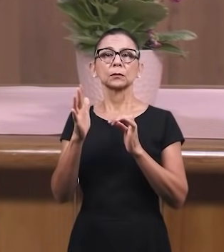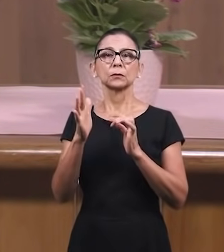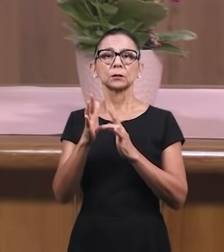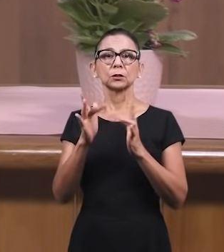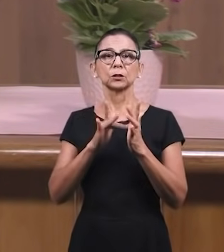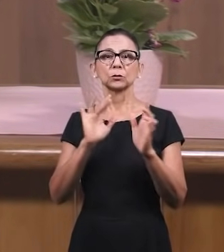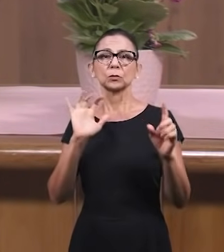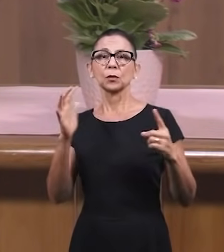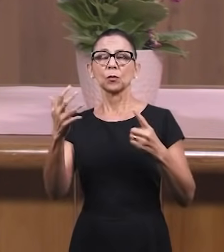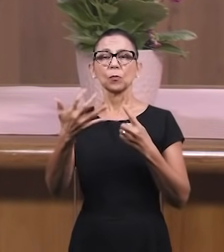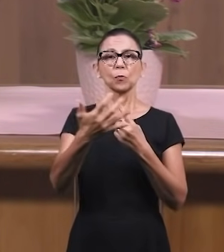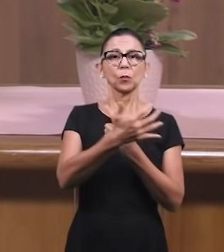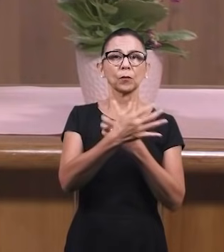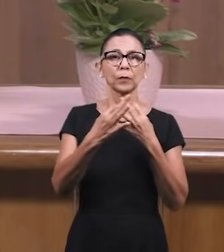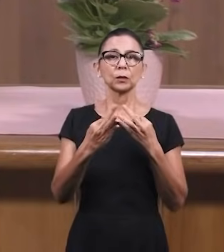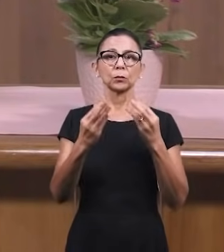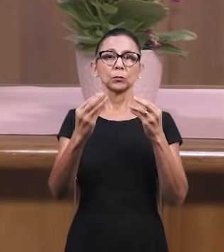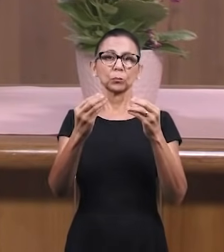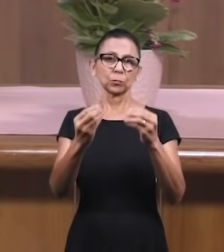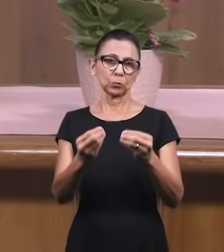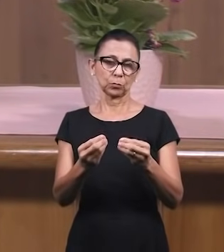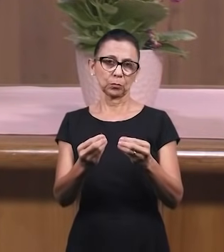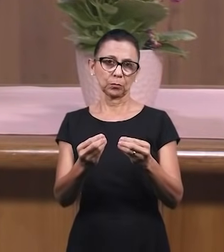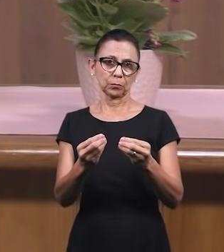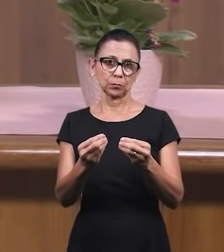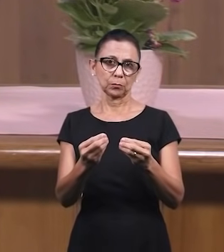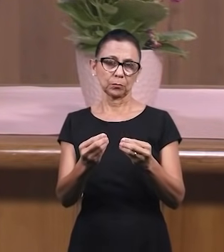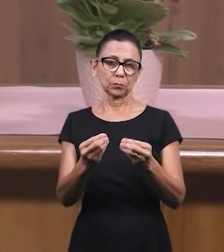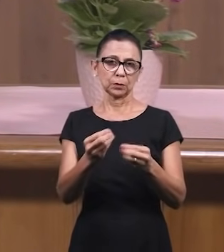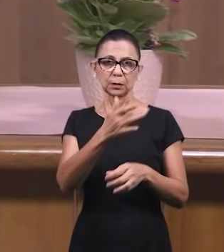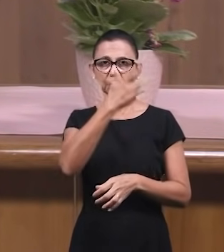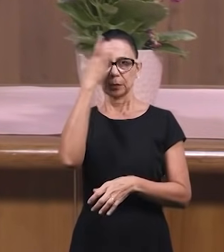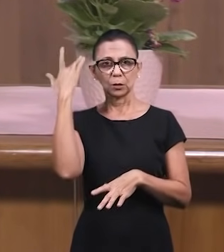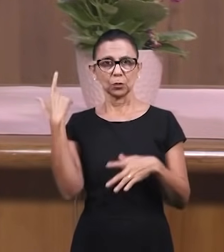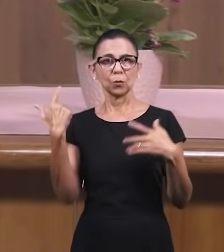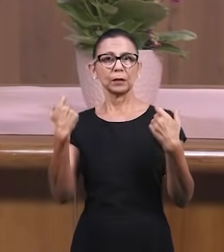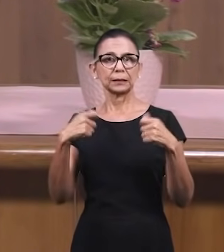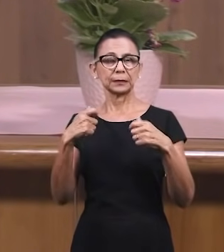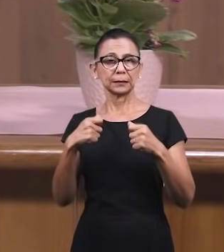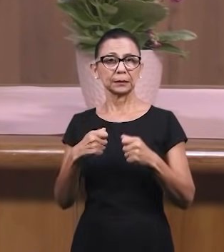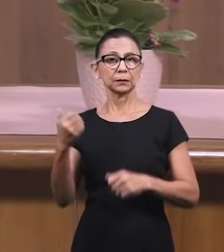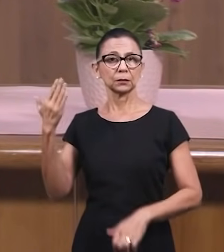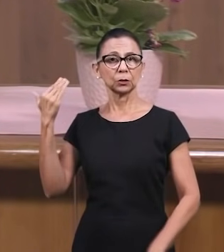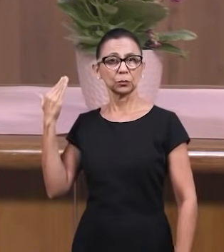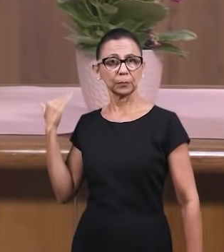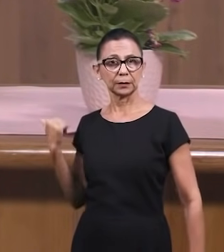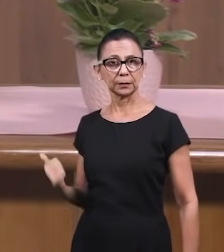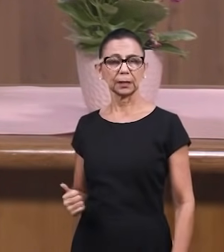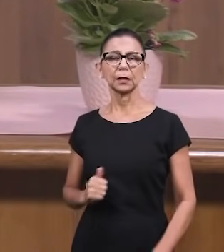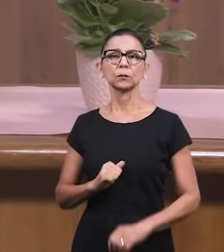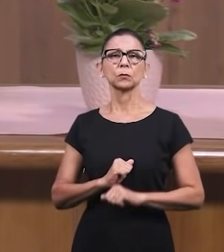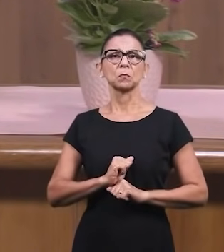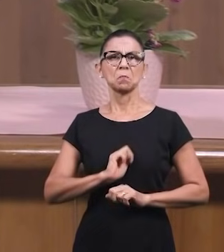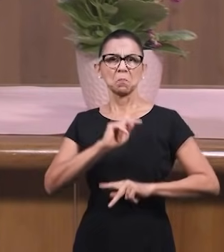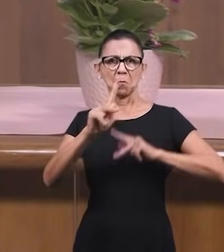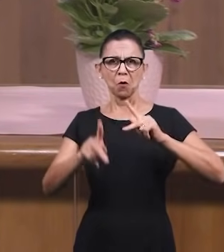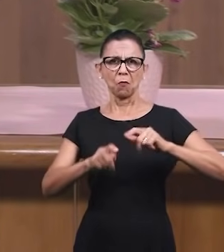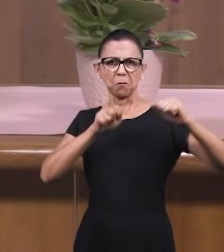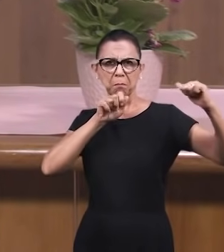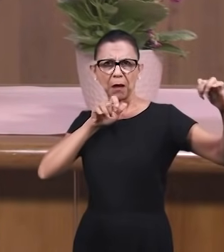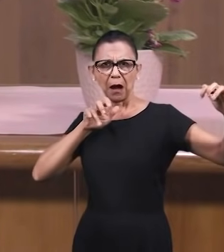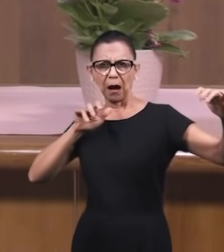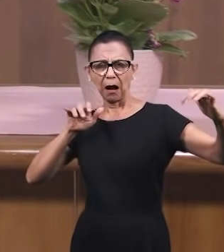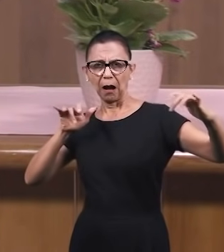homem segundo a necessidade que ele tem. Além de comerem os pães e os peixes,